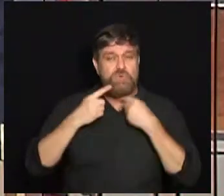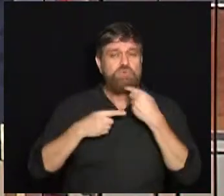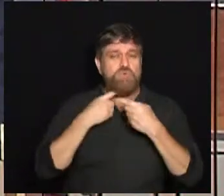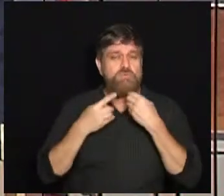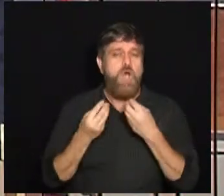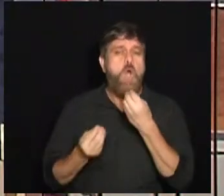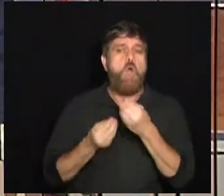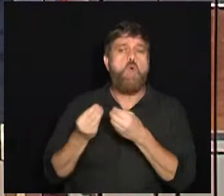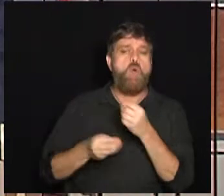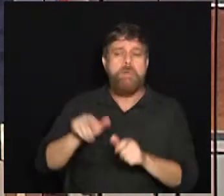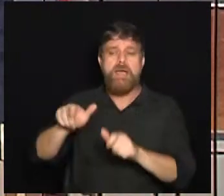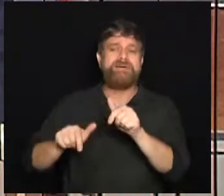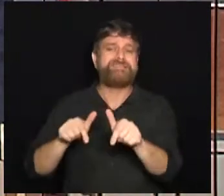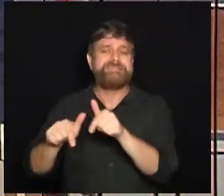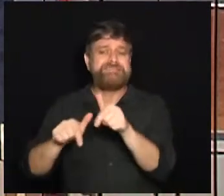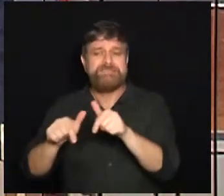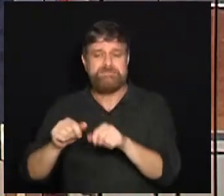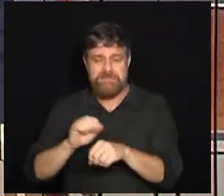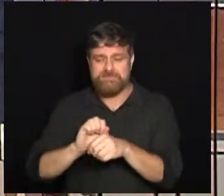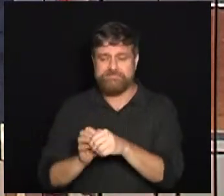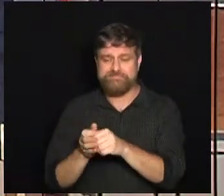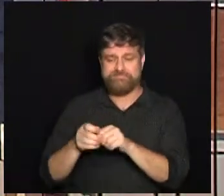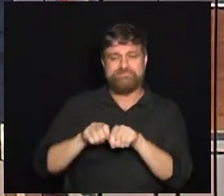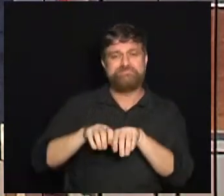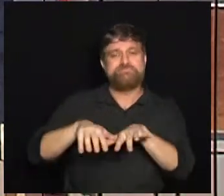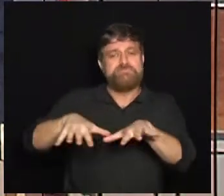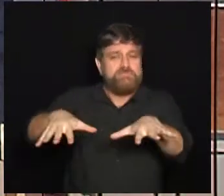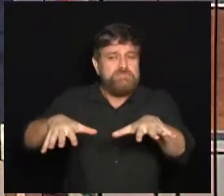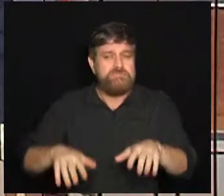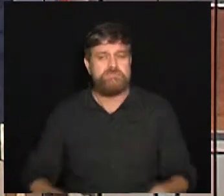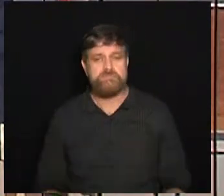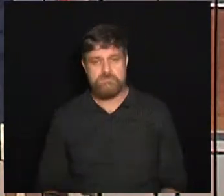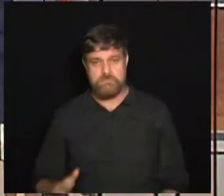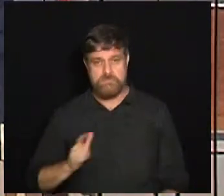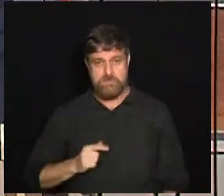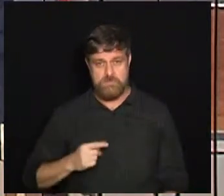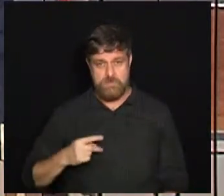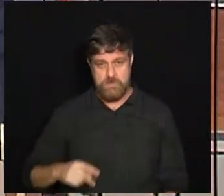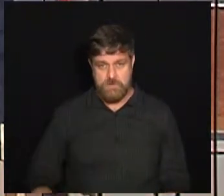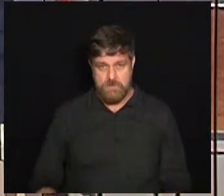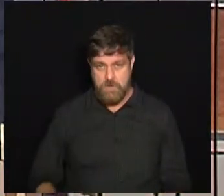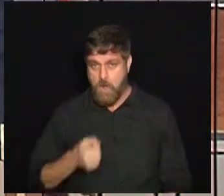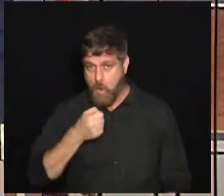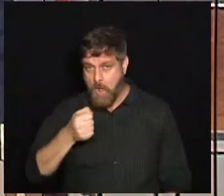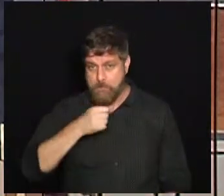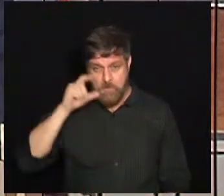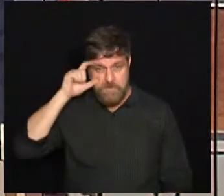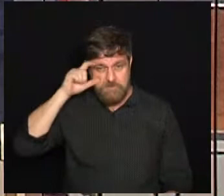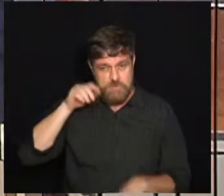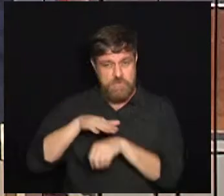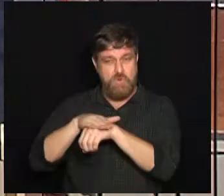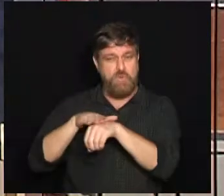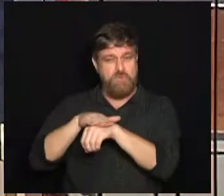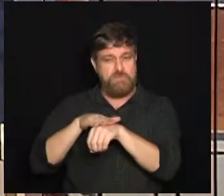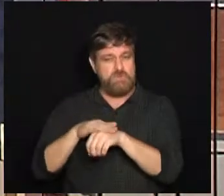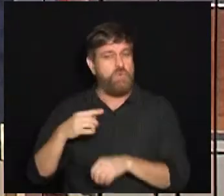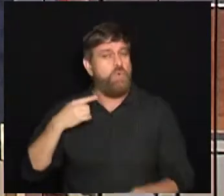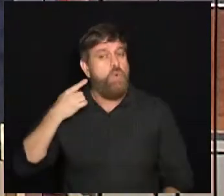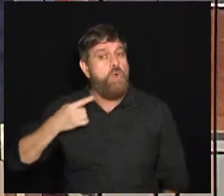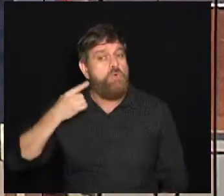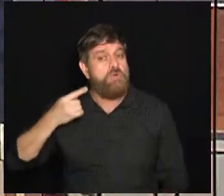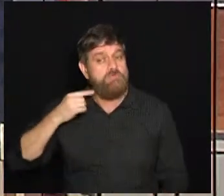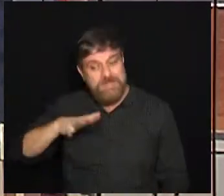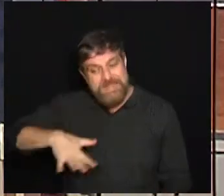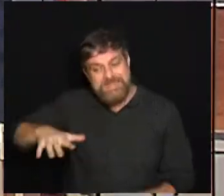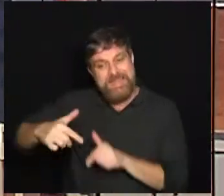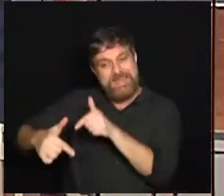ficam os trabalhadores com a pandemia do novo coronavírus. O repórter Michel Amorim conversou com um advogado